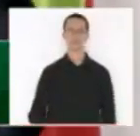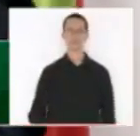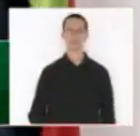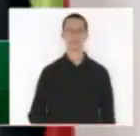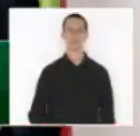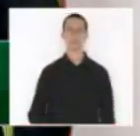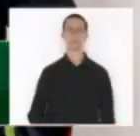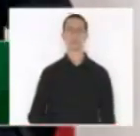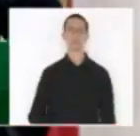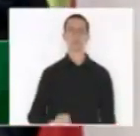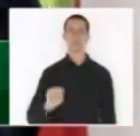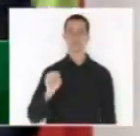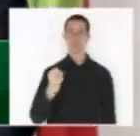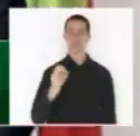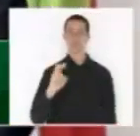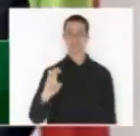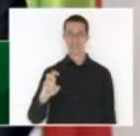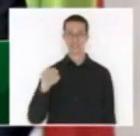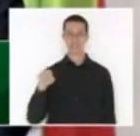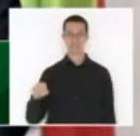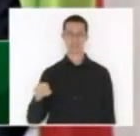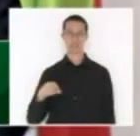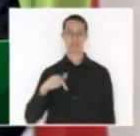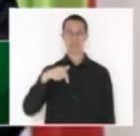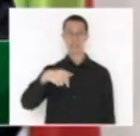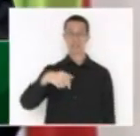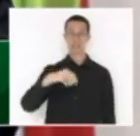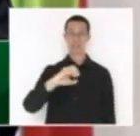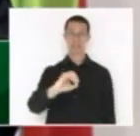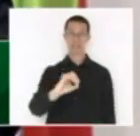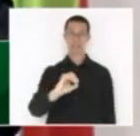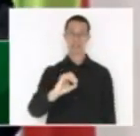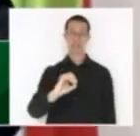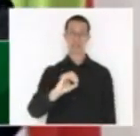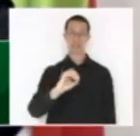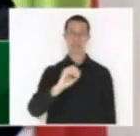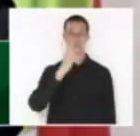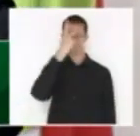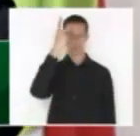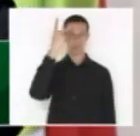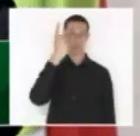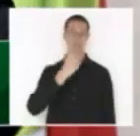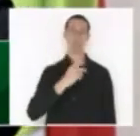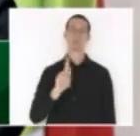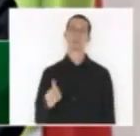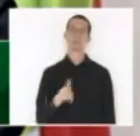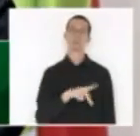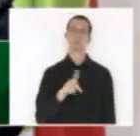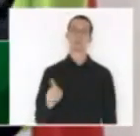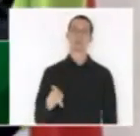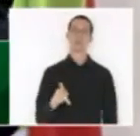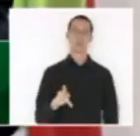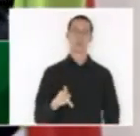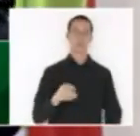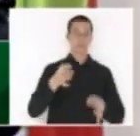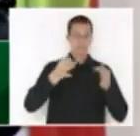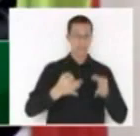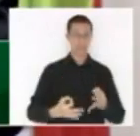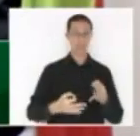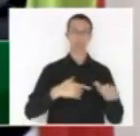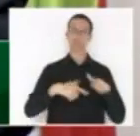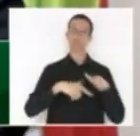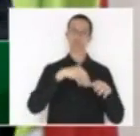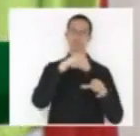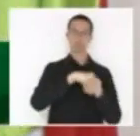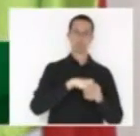dizer, 70 é professor que não está mais em sala de aula, que deveria estar em sala de aula